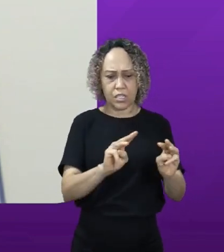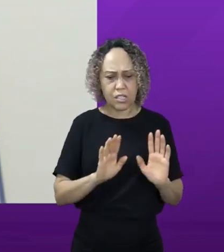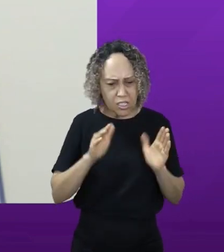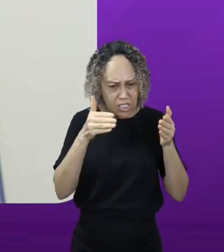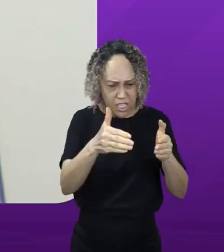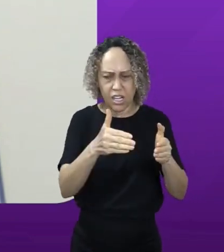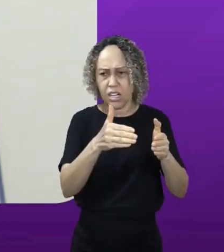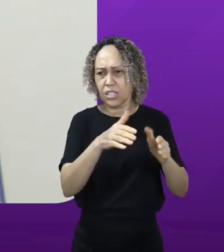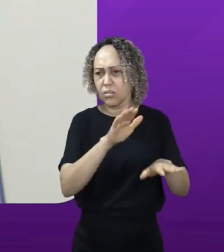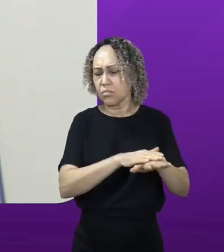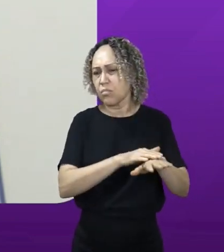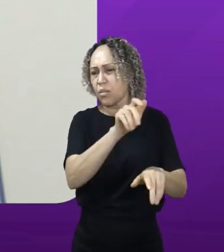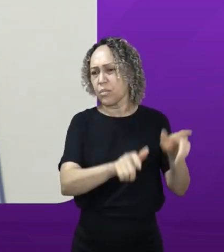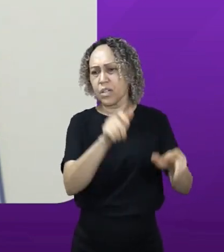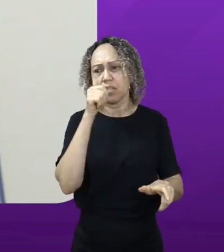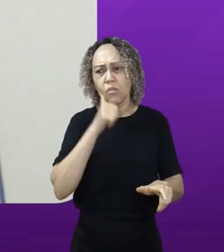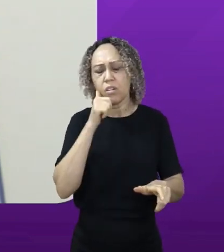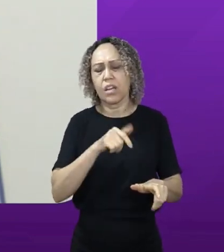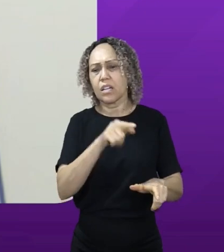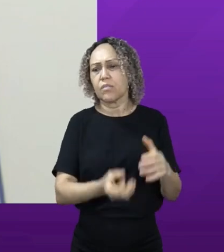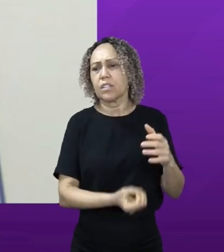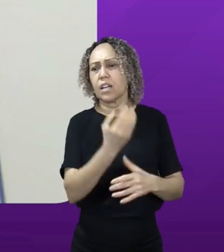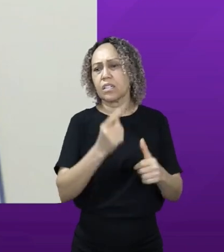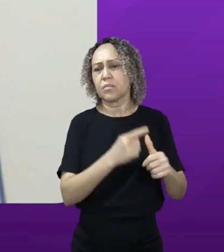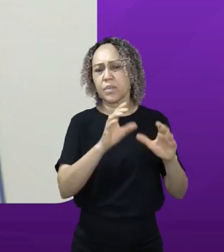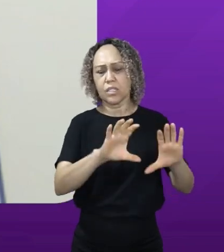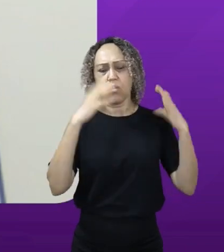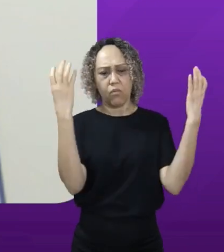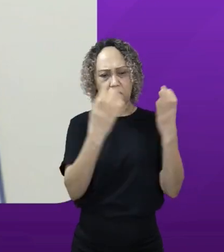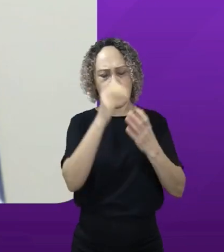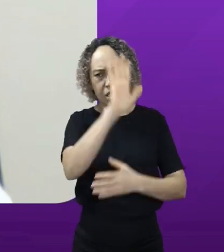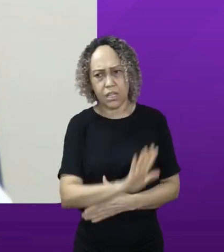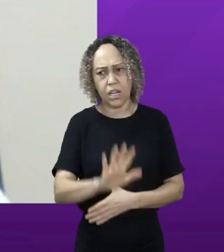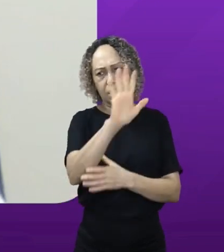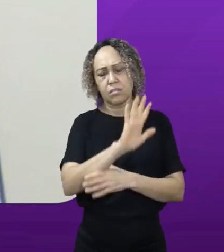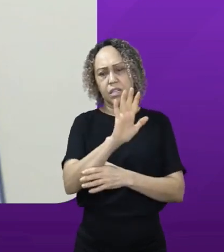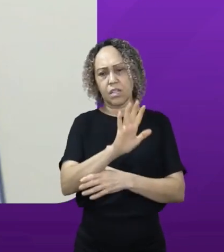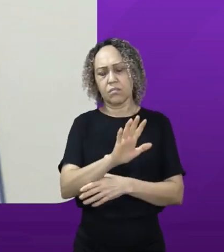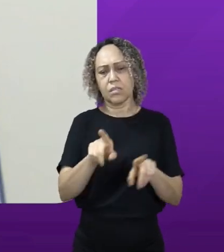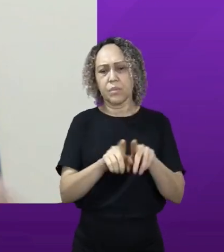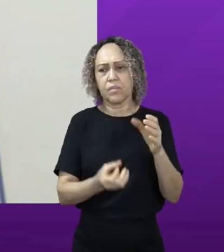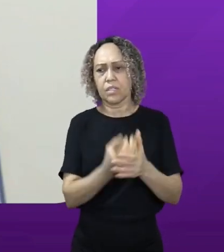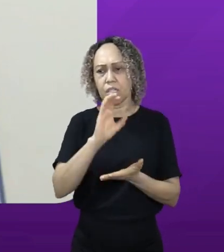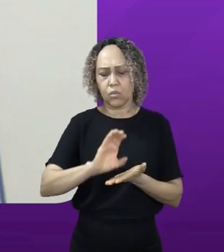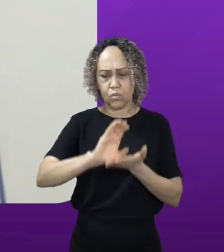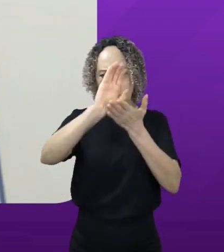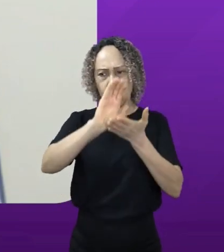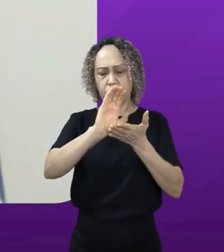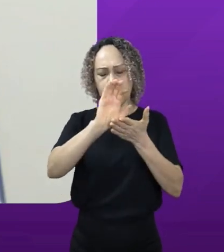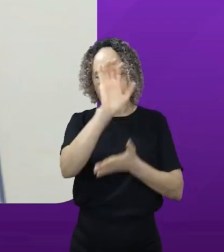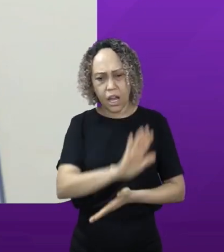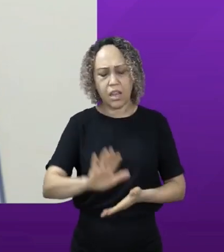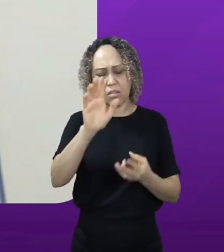mulheres, quando ali foram criadas as primeiras conferências nacionais, né, e o Conselho Nacional, então ali um tripé da